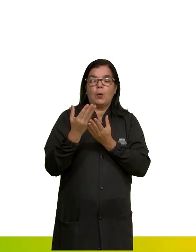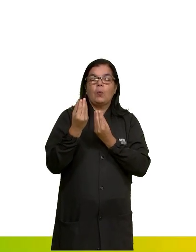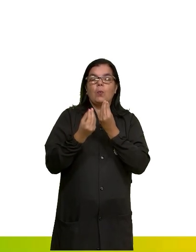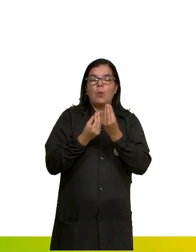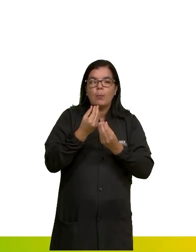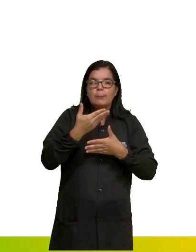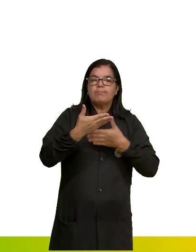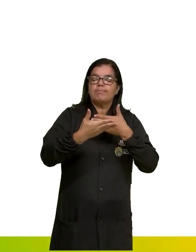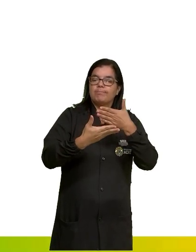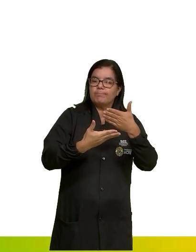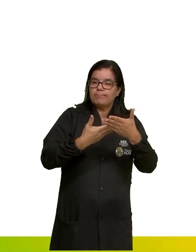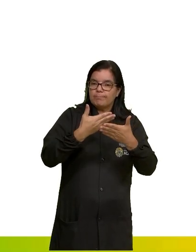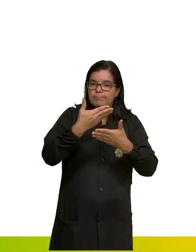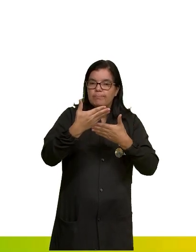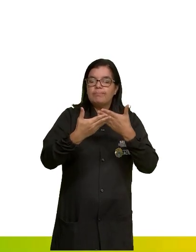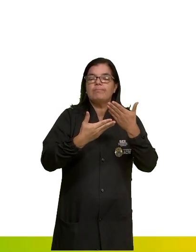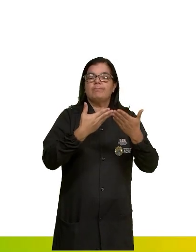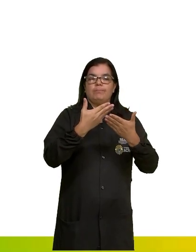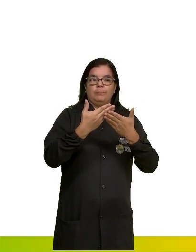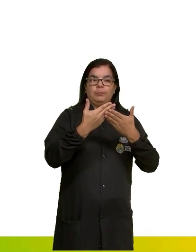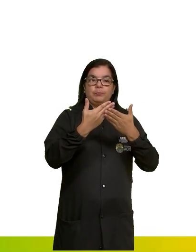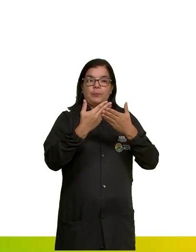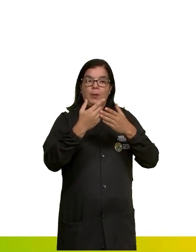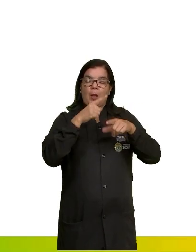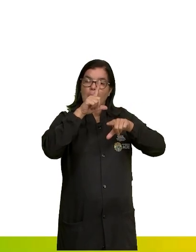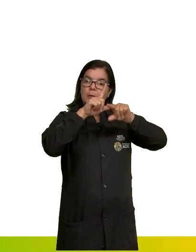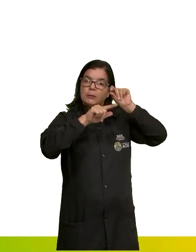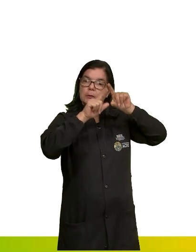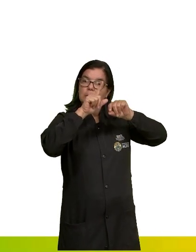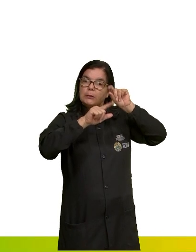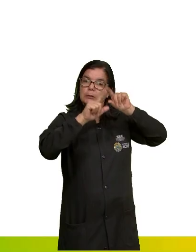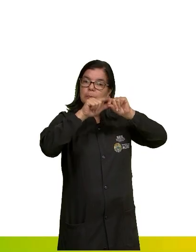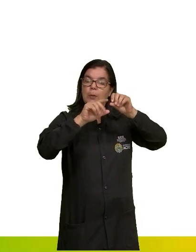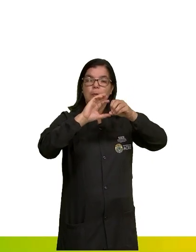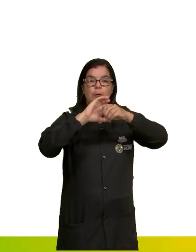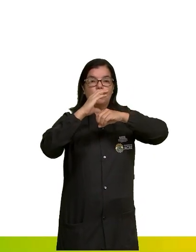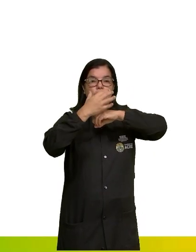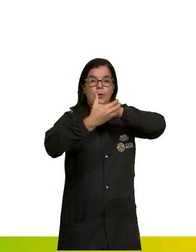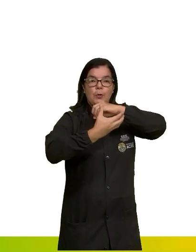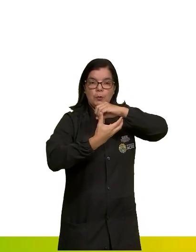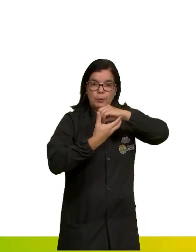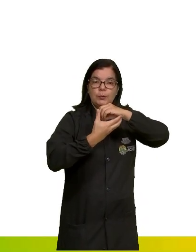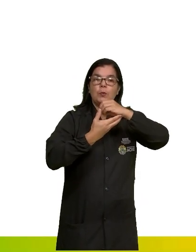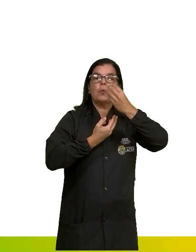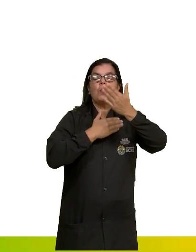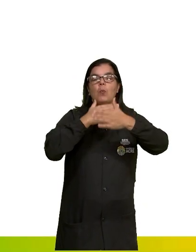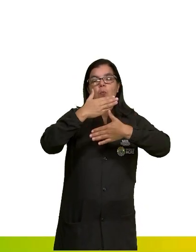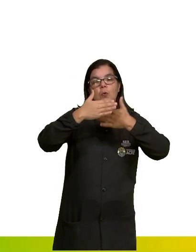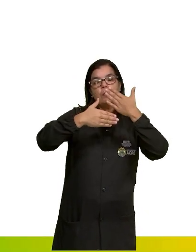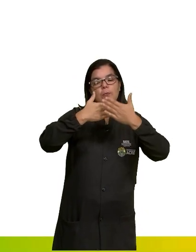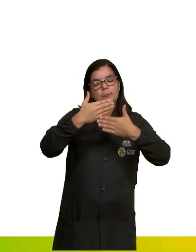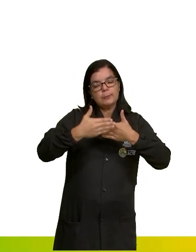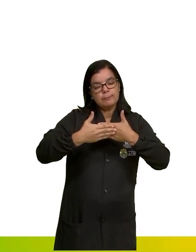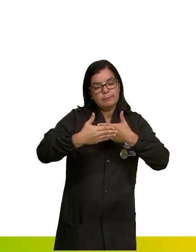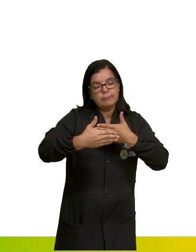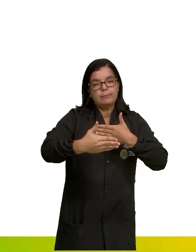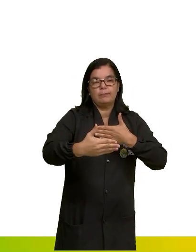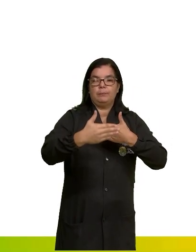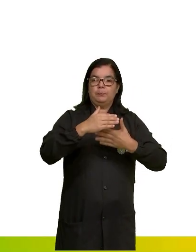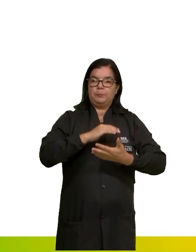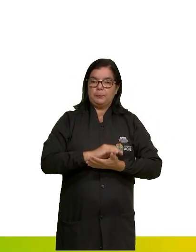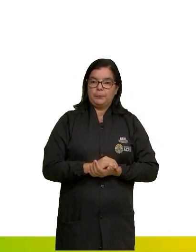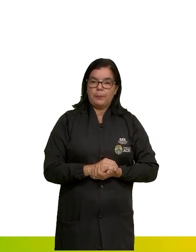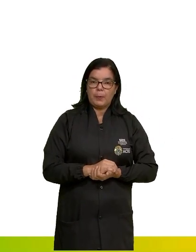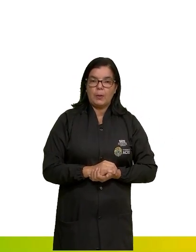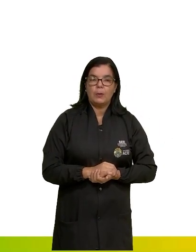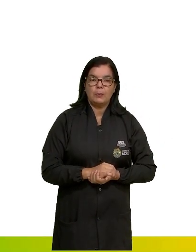se formam as galáxias, as estrelas, os planetas, como ele evoluiu e